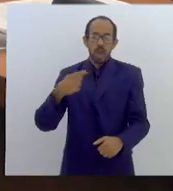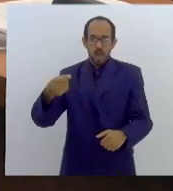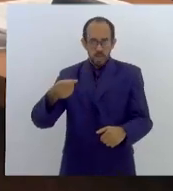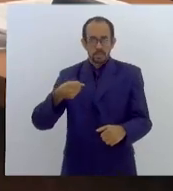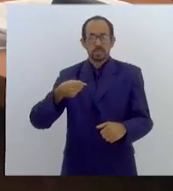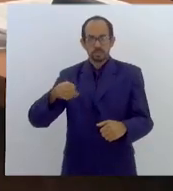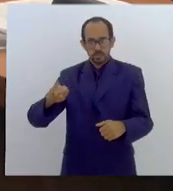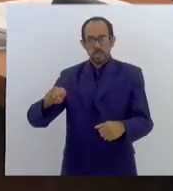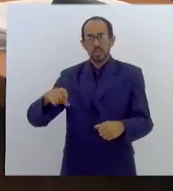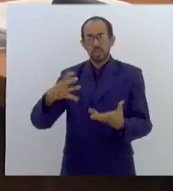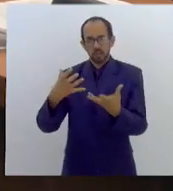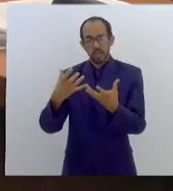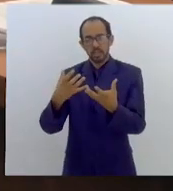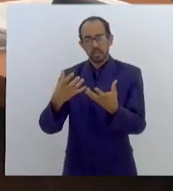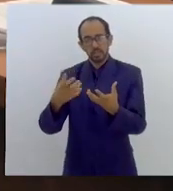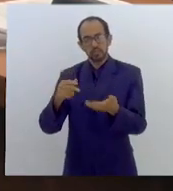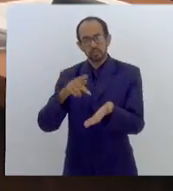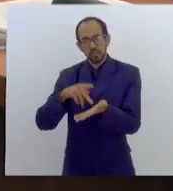abrir mão,